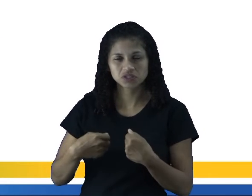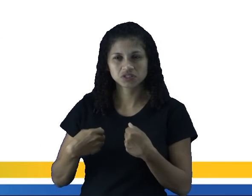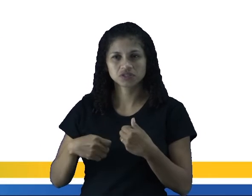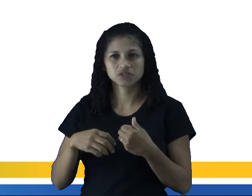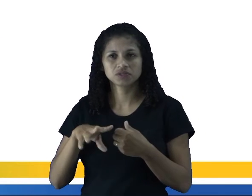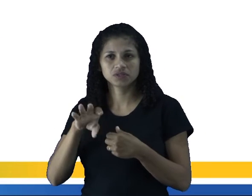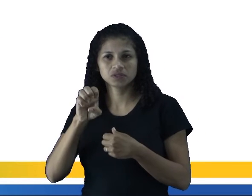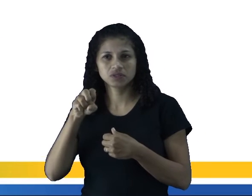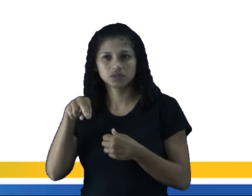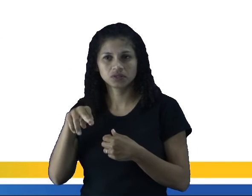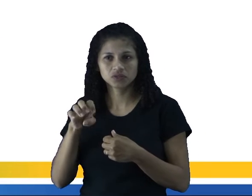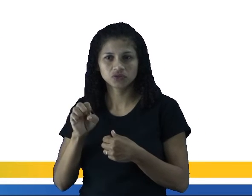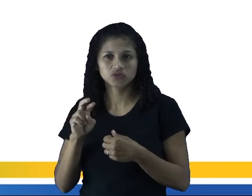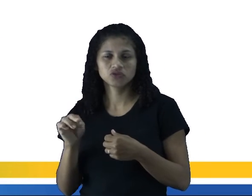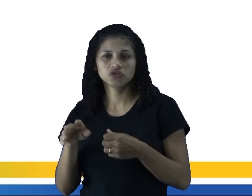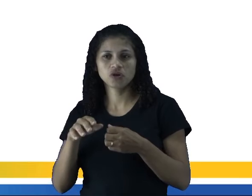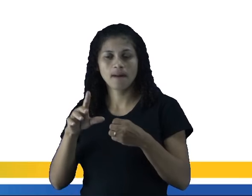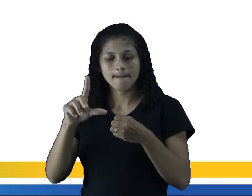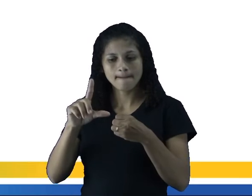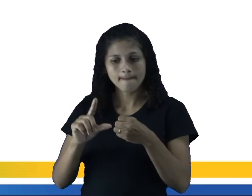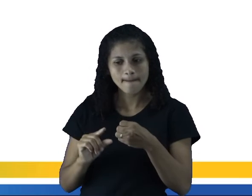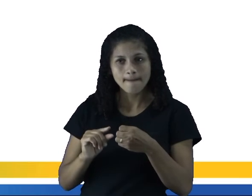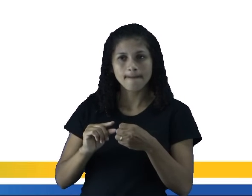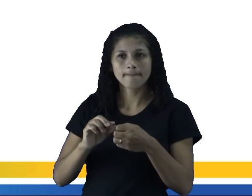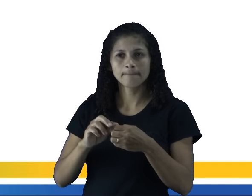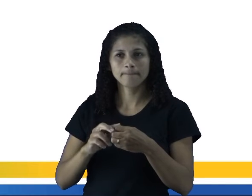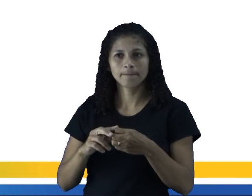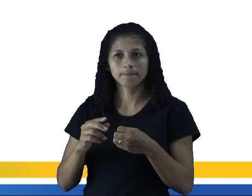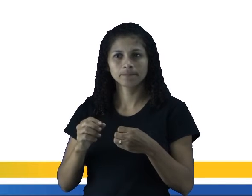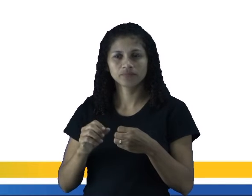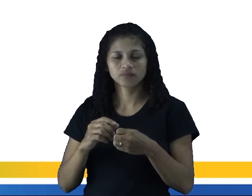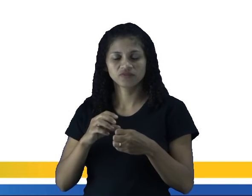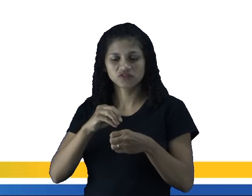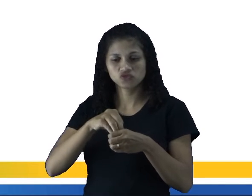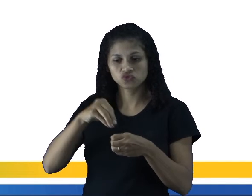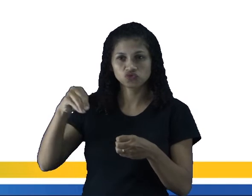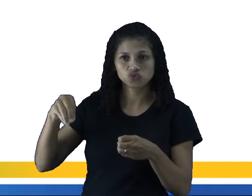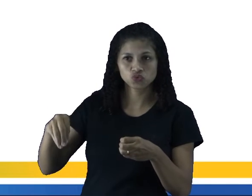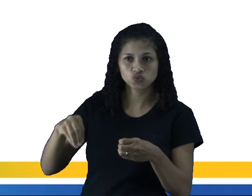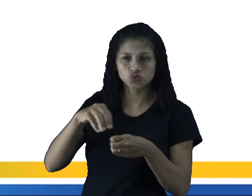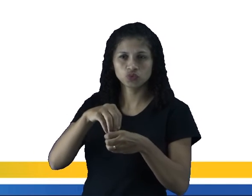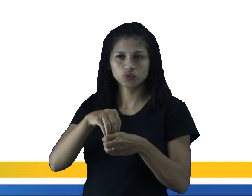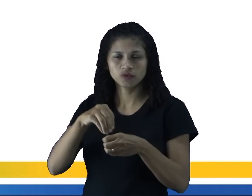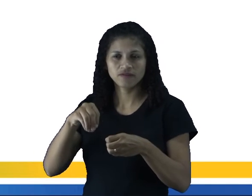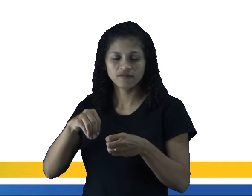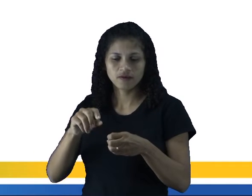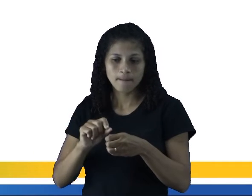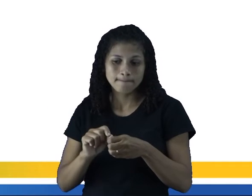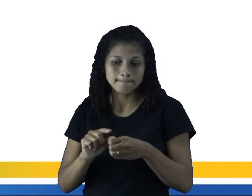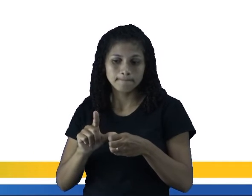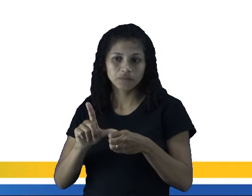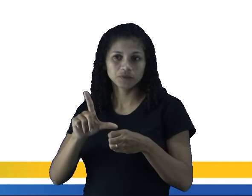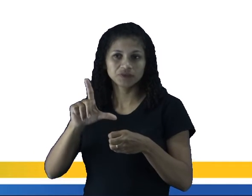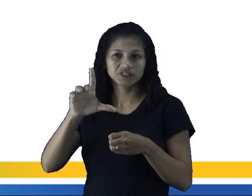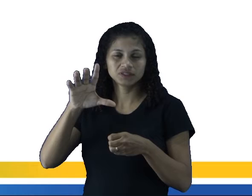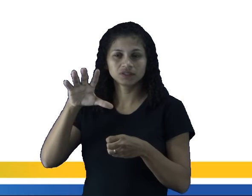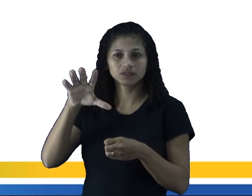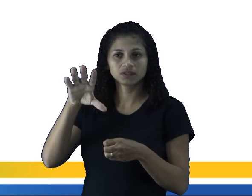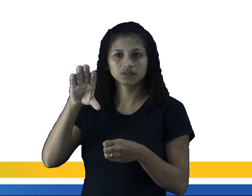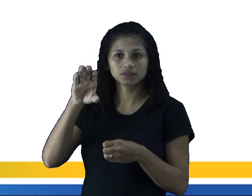menor. E à medida que a gente vai retirando esses elétrons, cada vez mais vai aumentando aí essa energia de